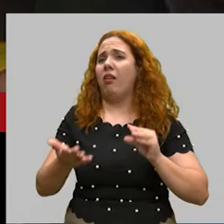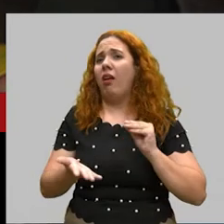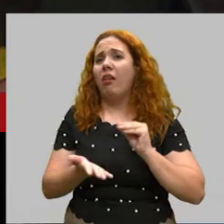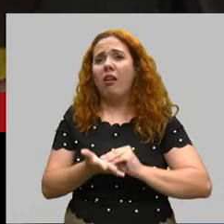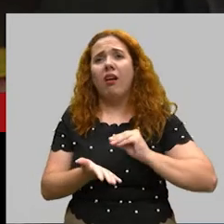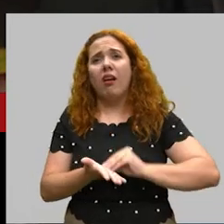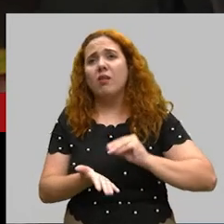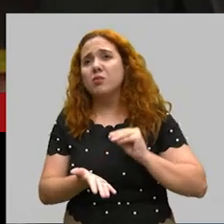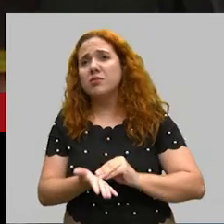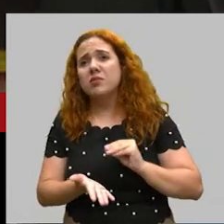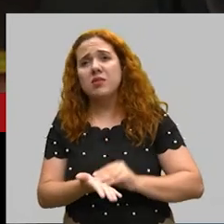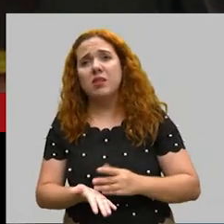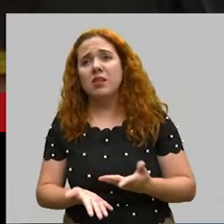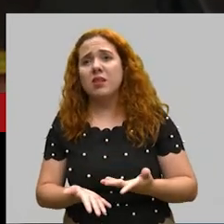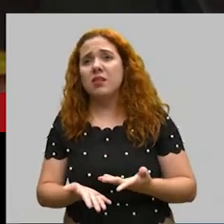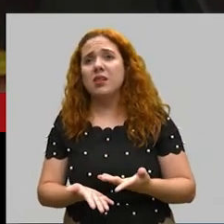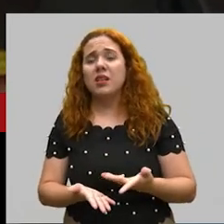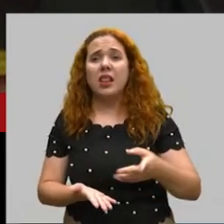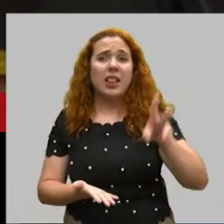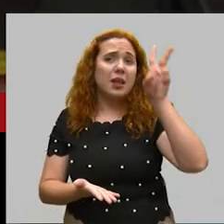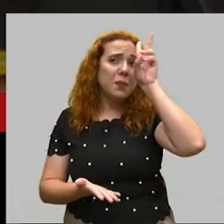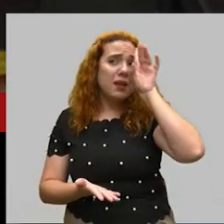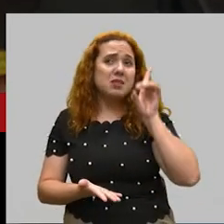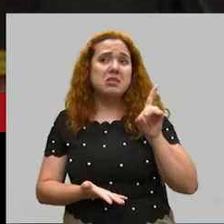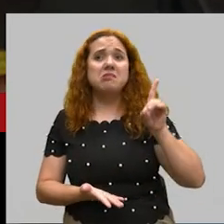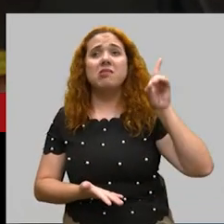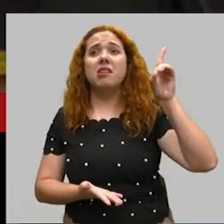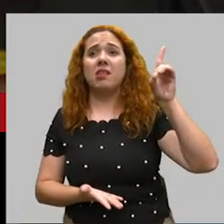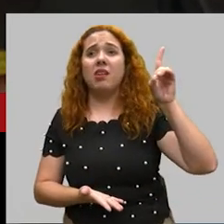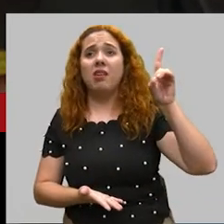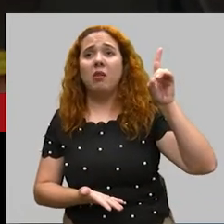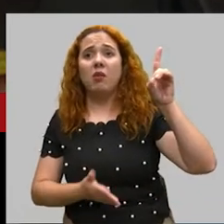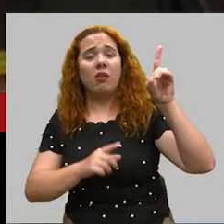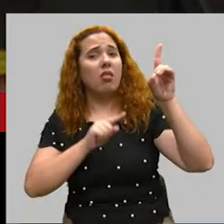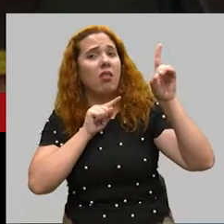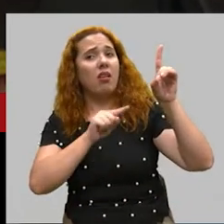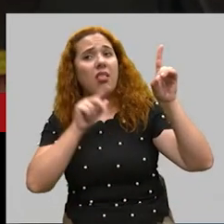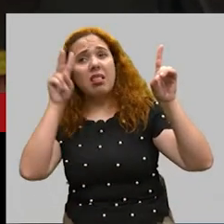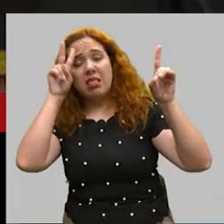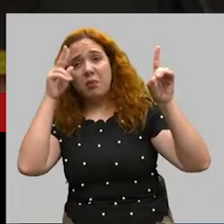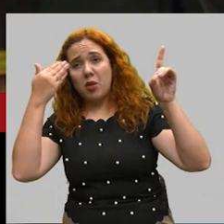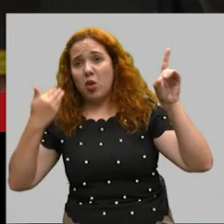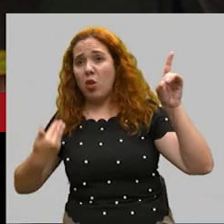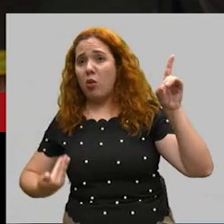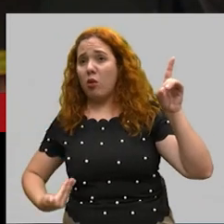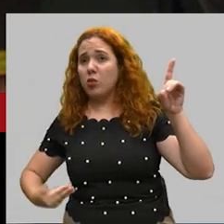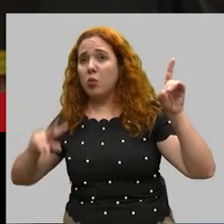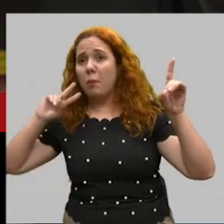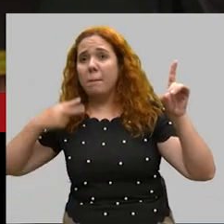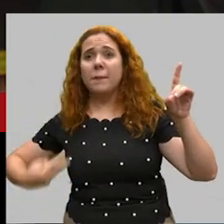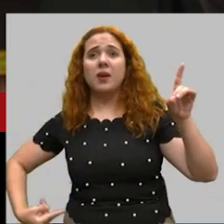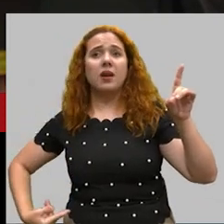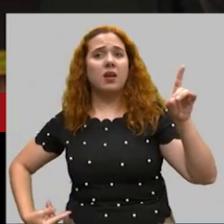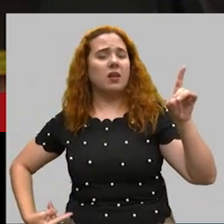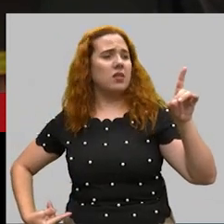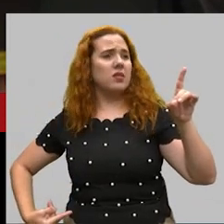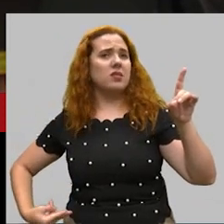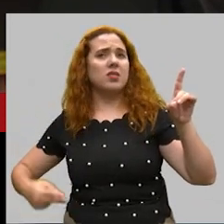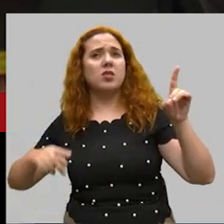mundo é a gente lembrar de Deus e a gente lembrar que nós somos seres humanos e nós estamos